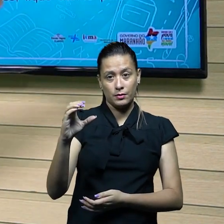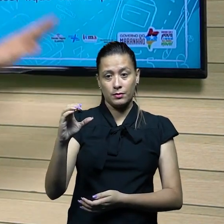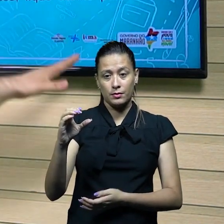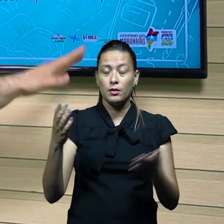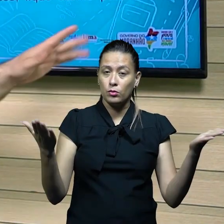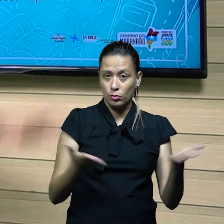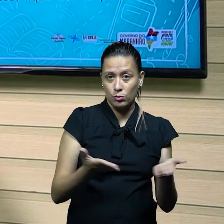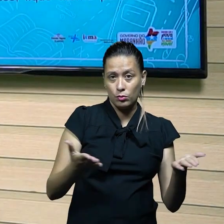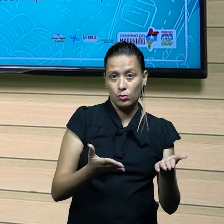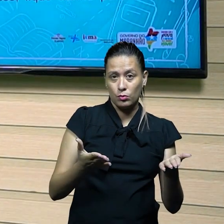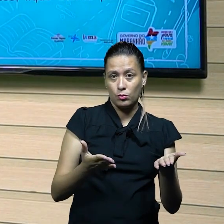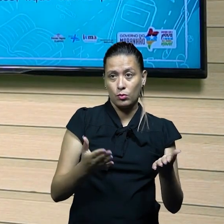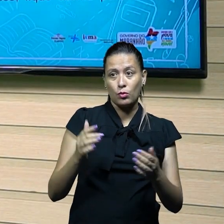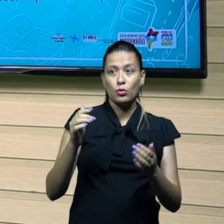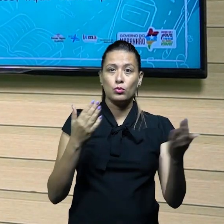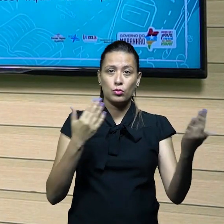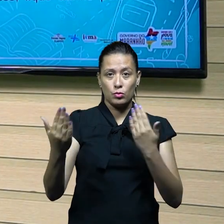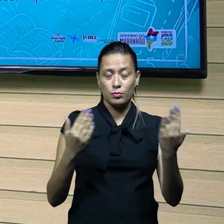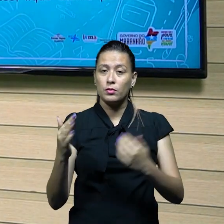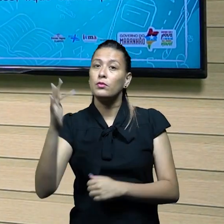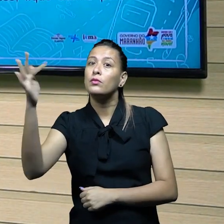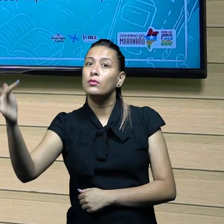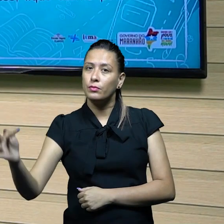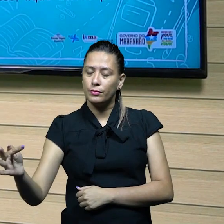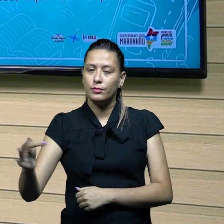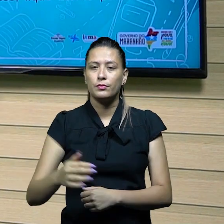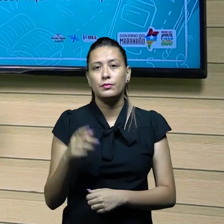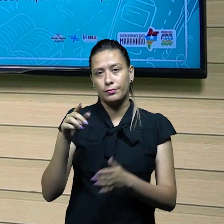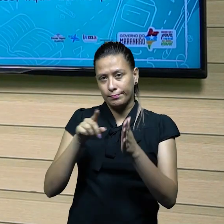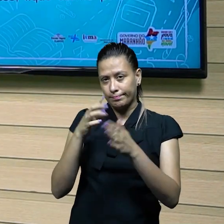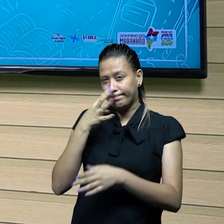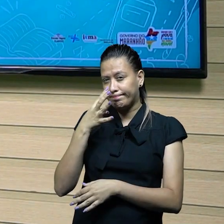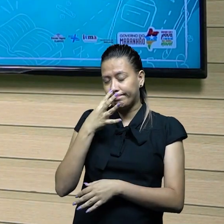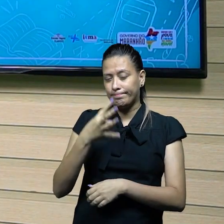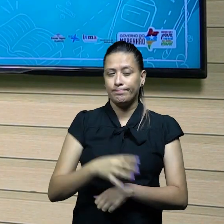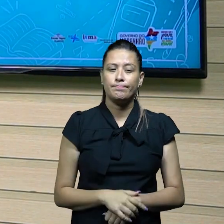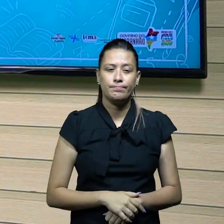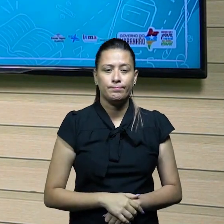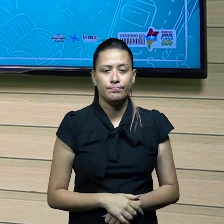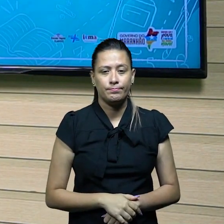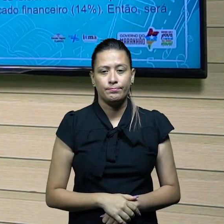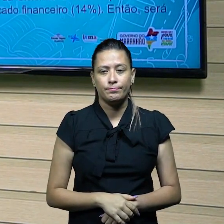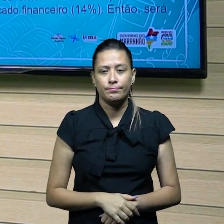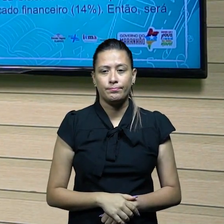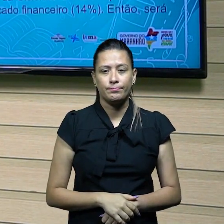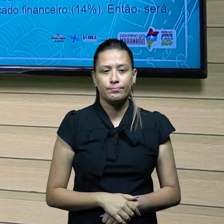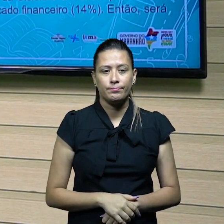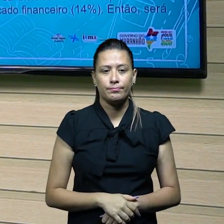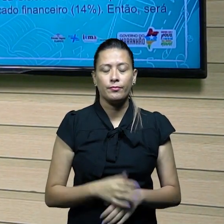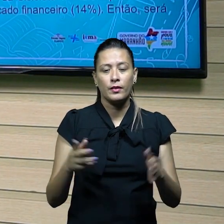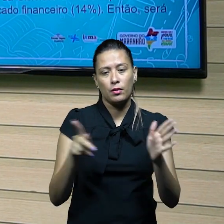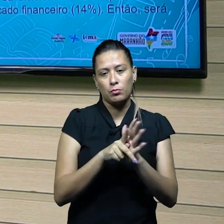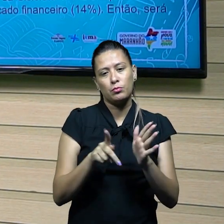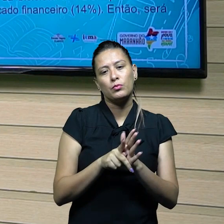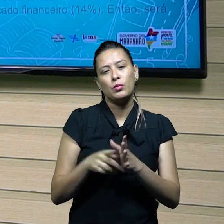mercado financeiro 14%. Certinho? Não esqueçam. Observe que no exemplo a taxa de remuneração, vamos lá ver. Então,